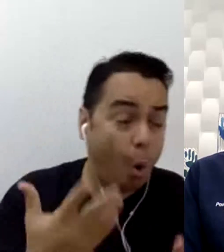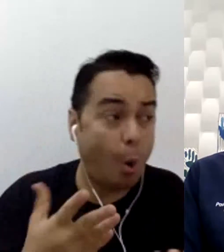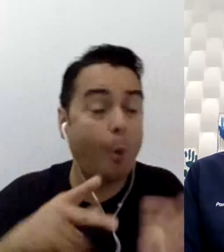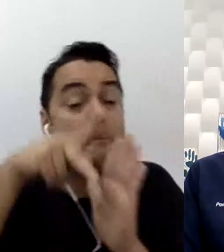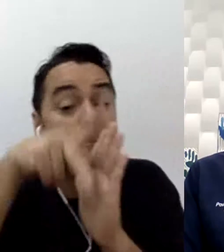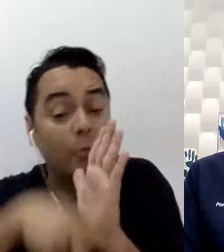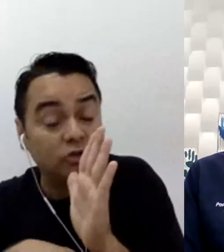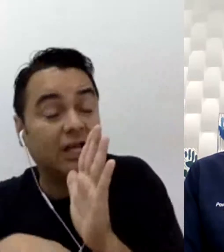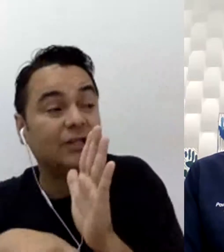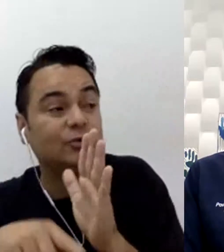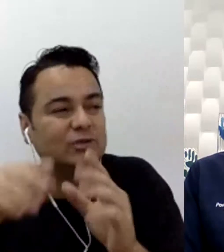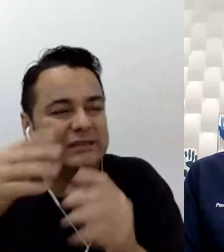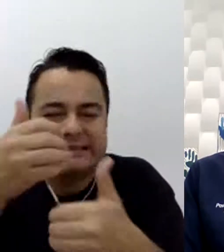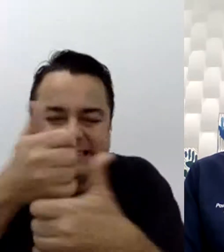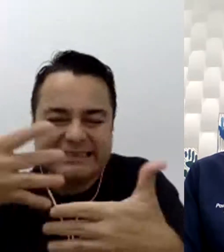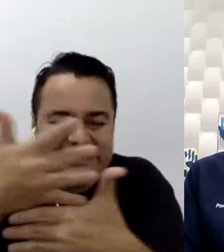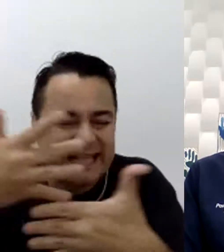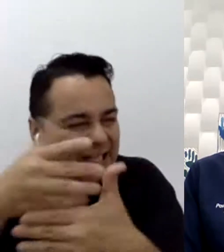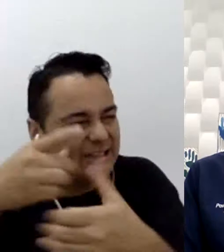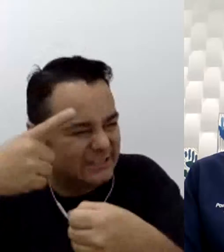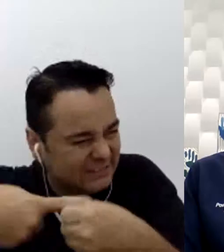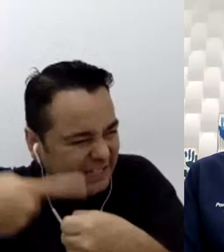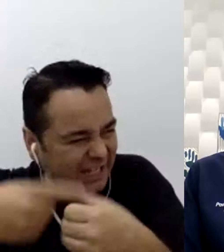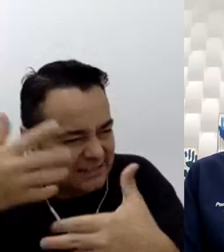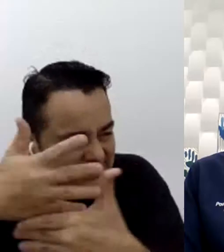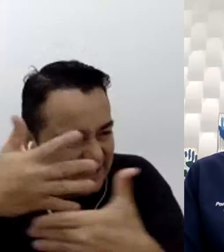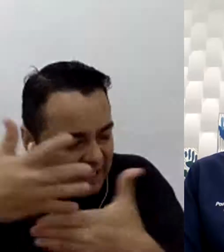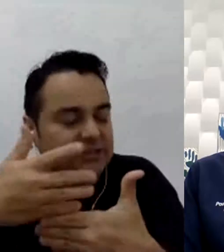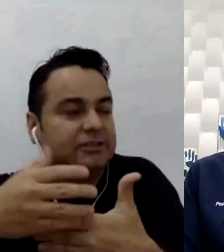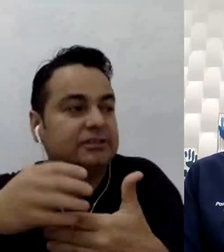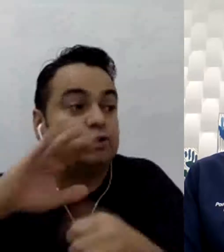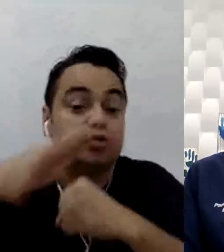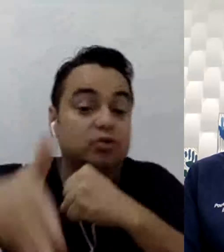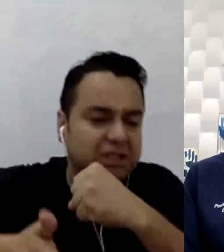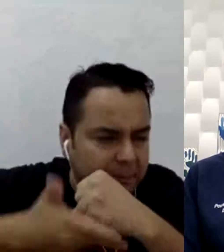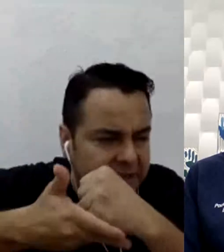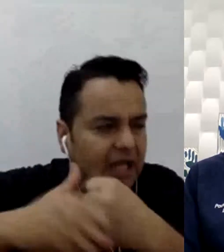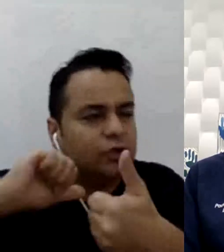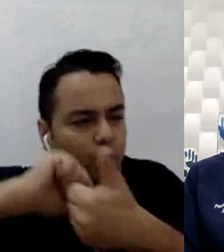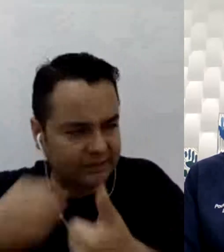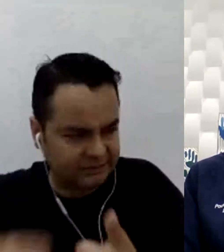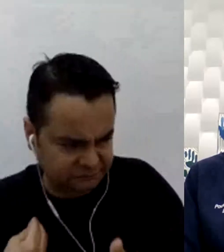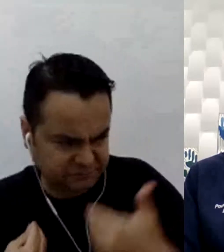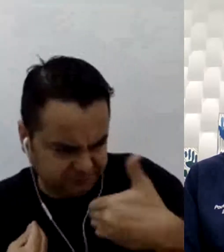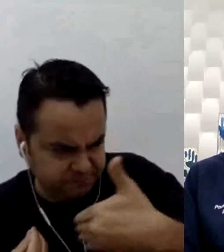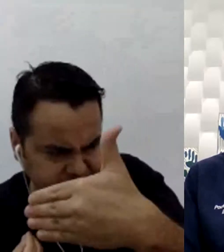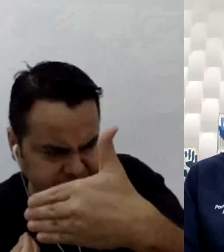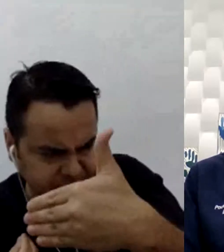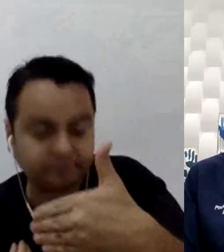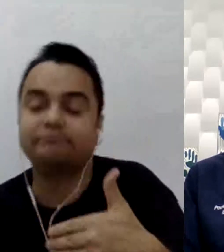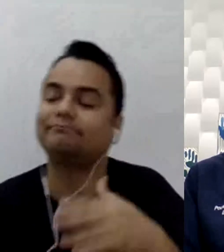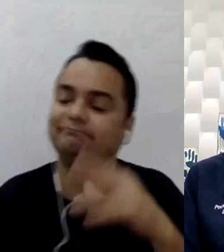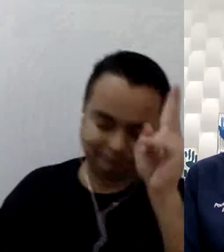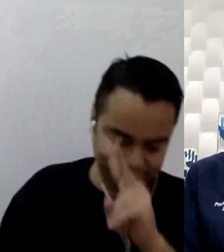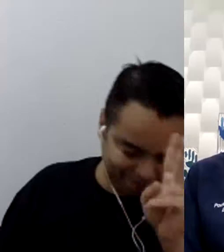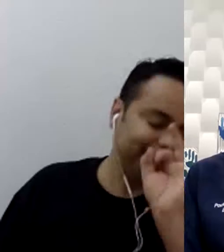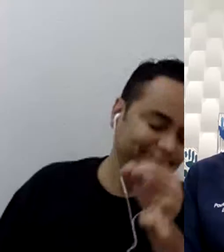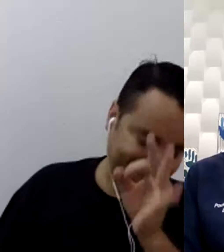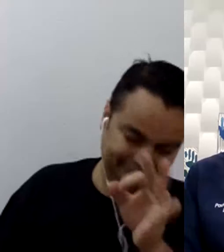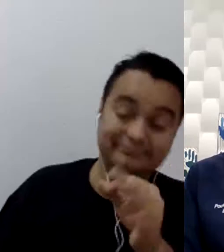que unem sustentabilidade, eficiência e qualidade de vida? Sem dúvida nenhuma. Lembra que eu falei para você de tecnologia para a